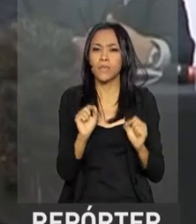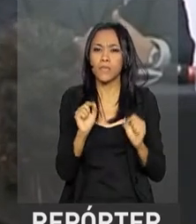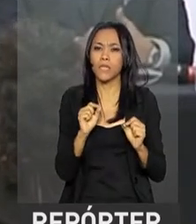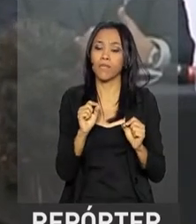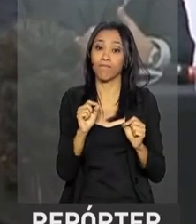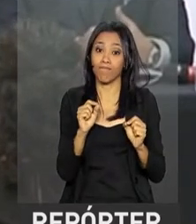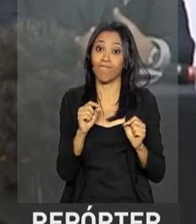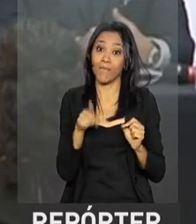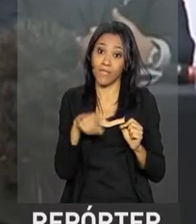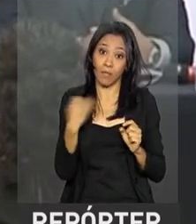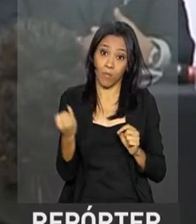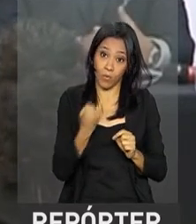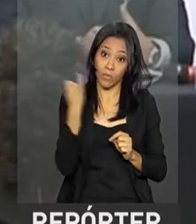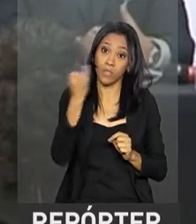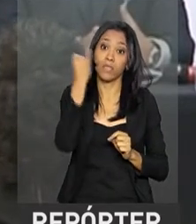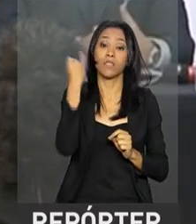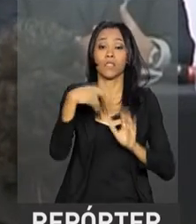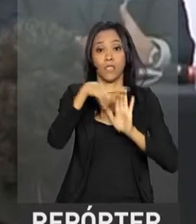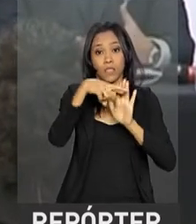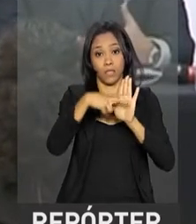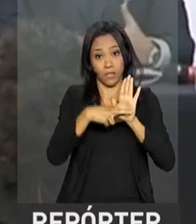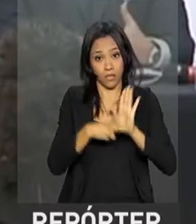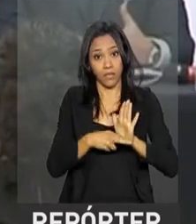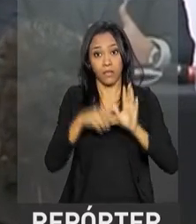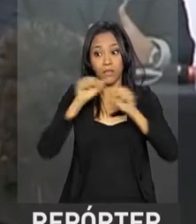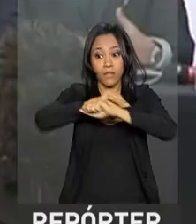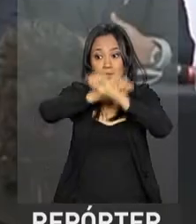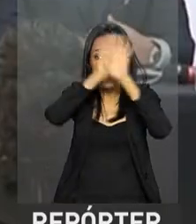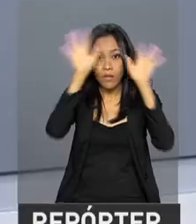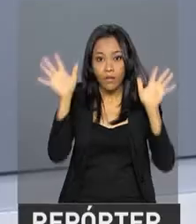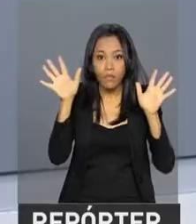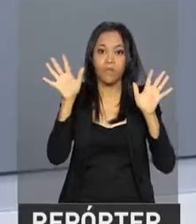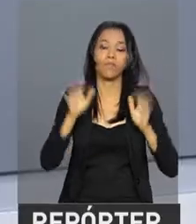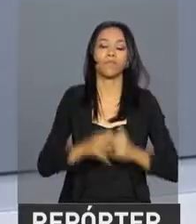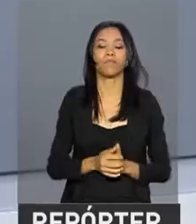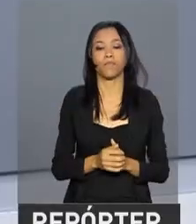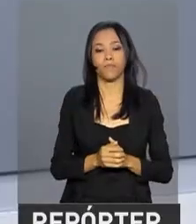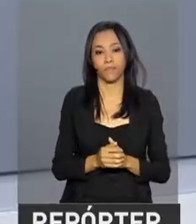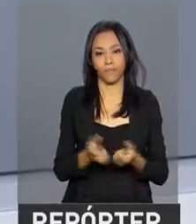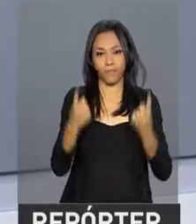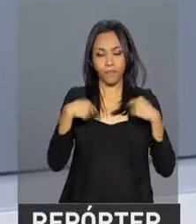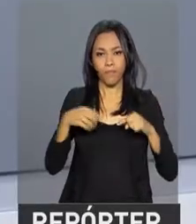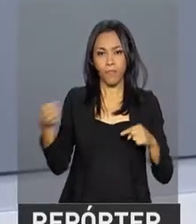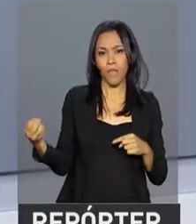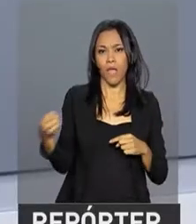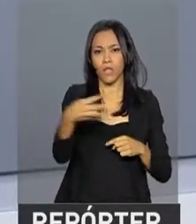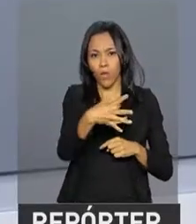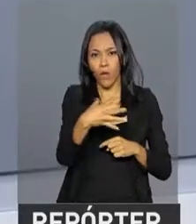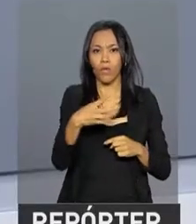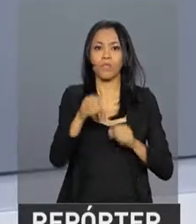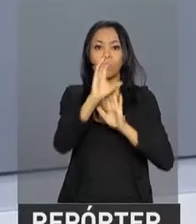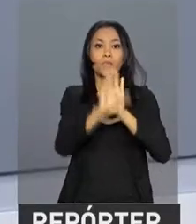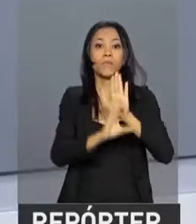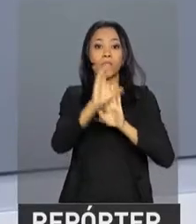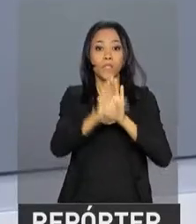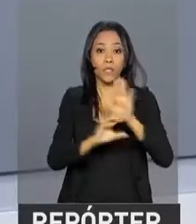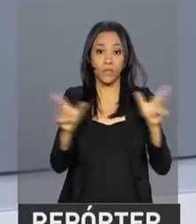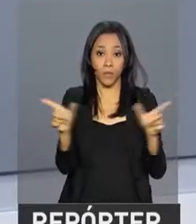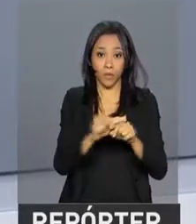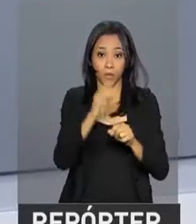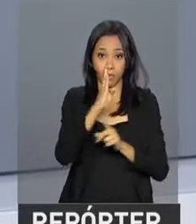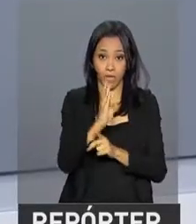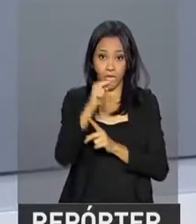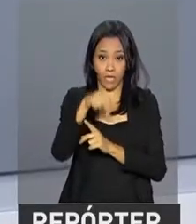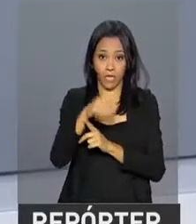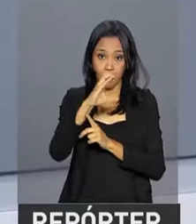importante, né, que as regras sejam claras. A nova Base Nacional Comum Curricular,